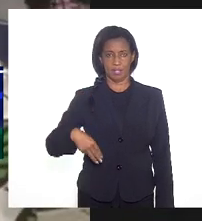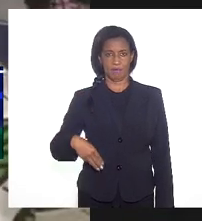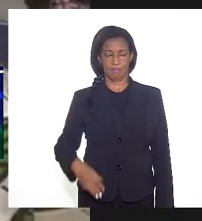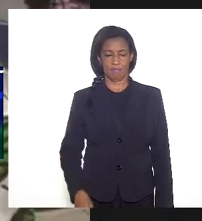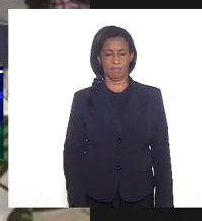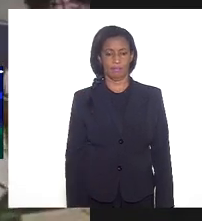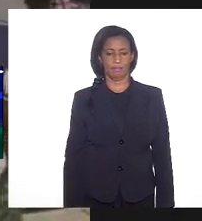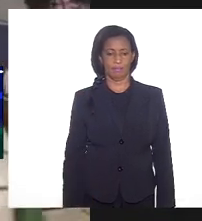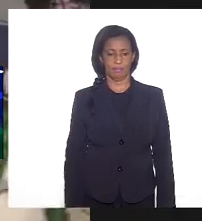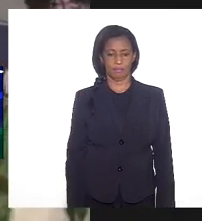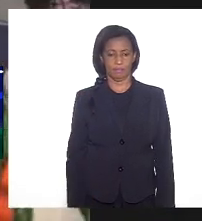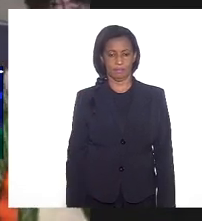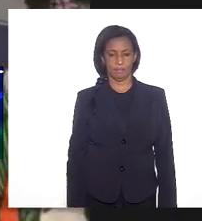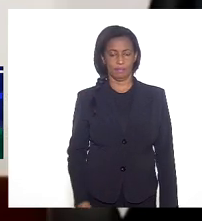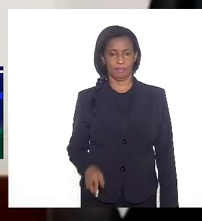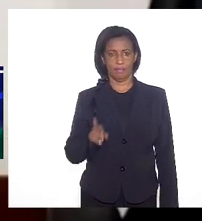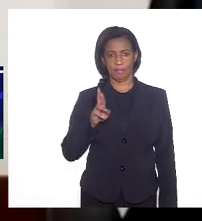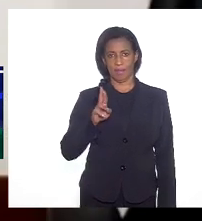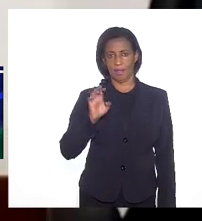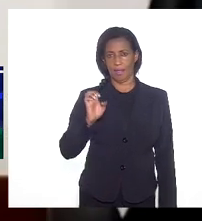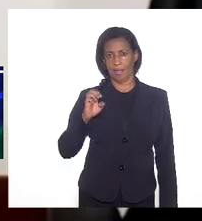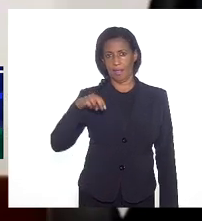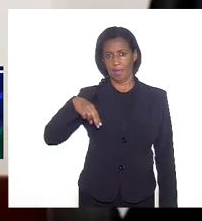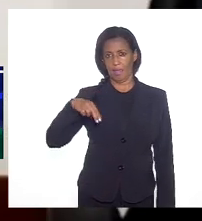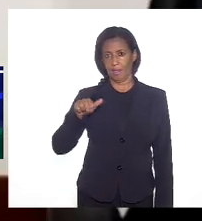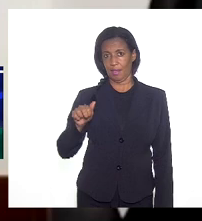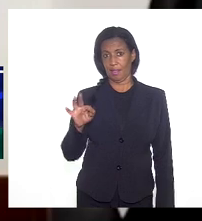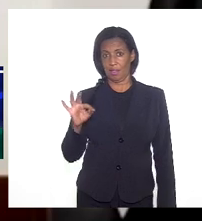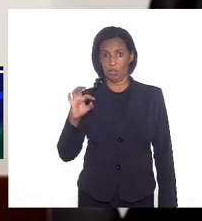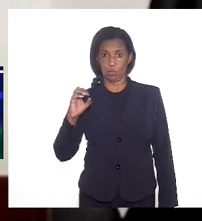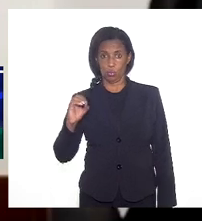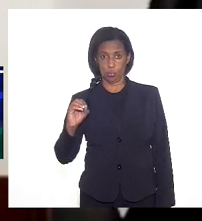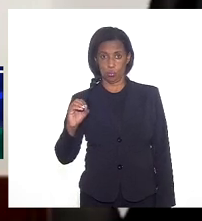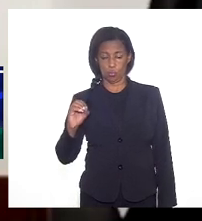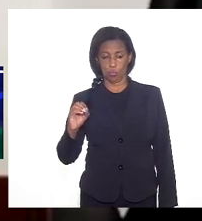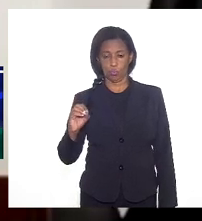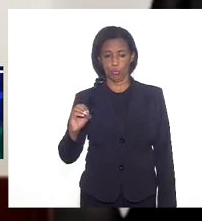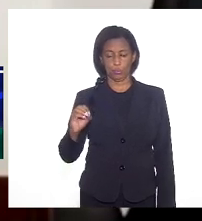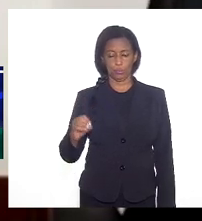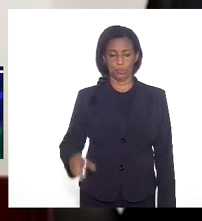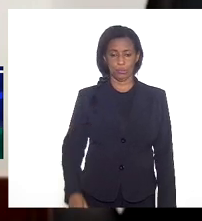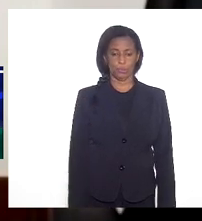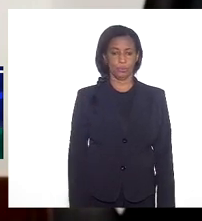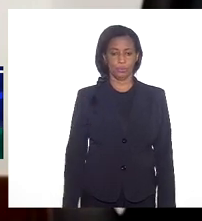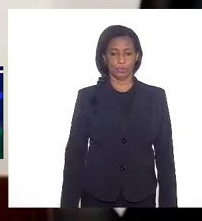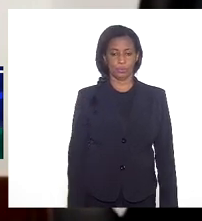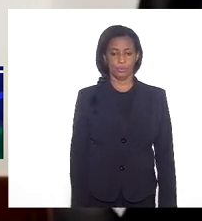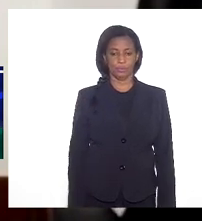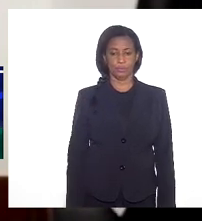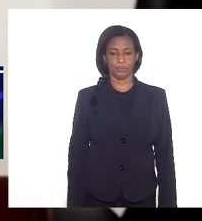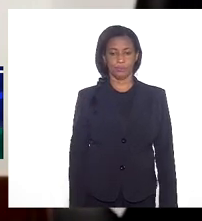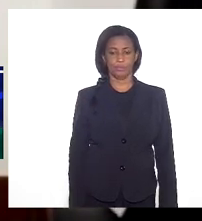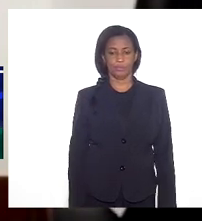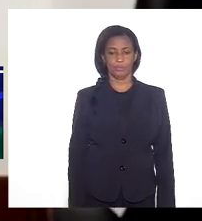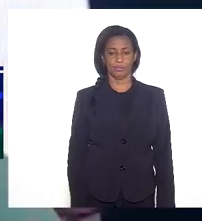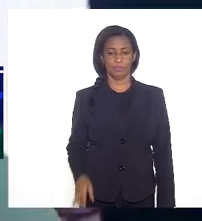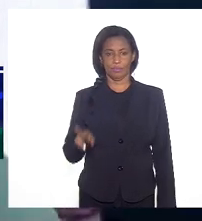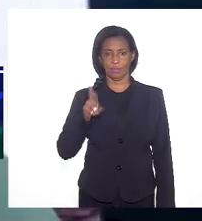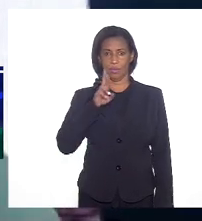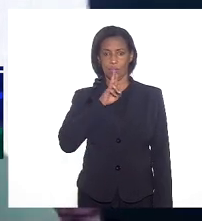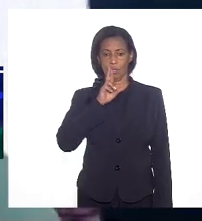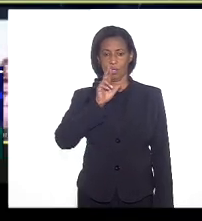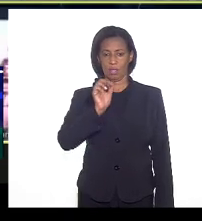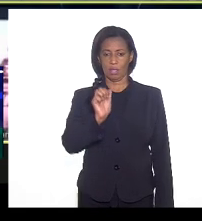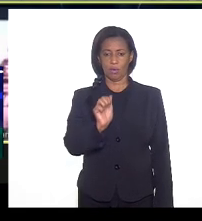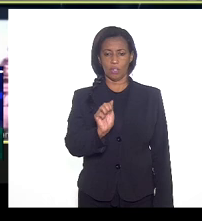Deputado Renato Zaca Deputado Renato Zaca Deputado Rodrigo